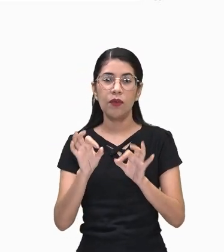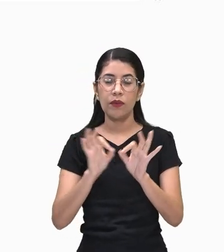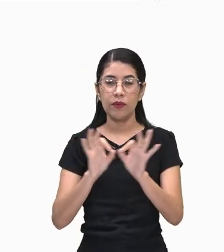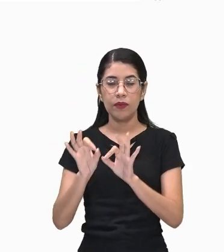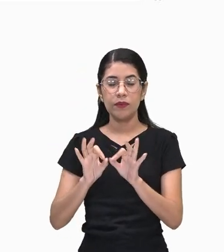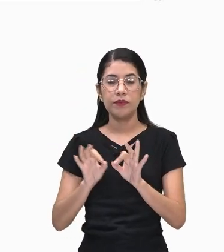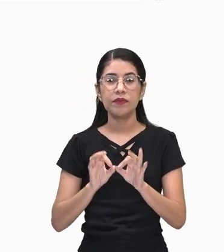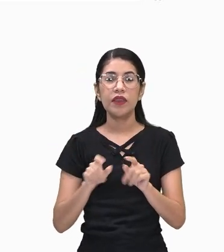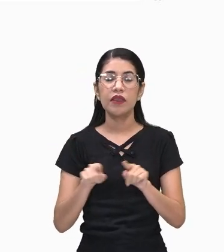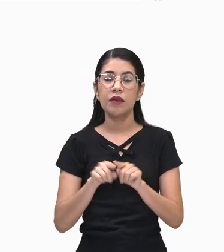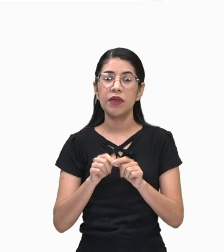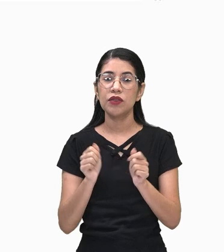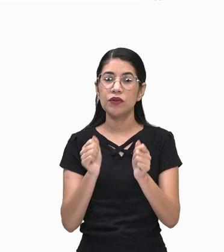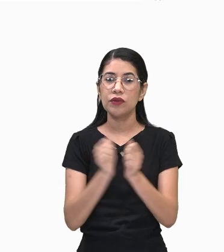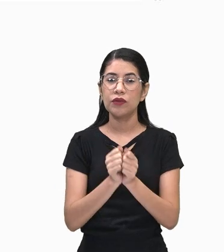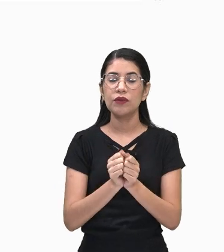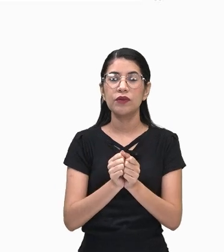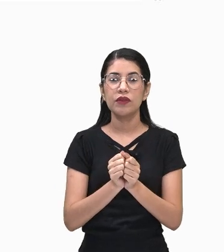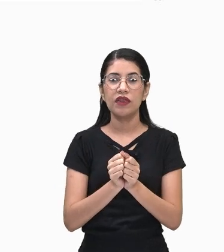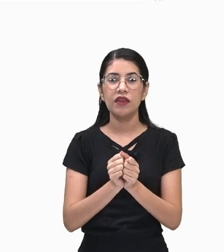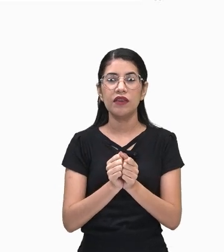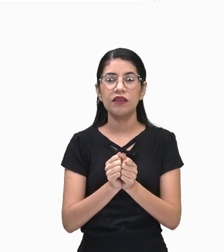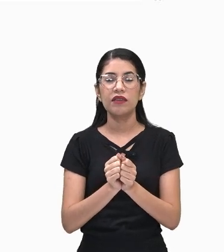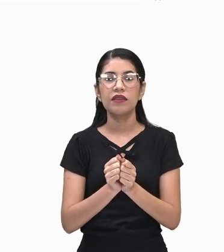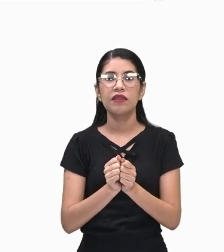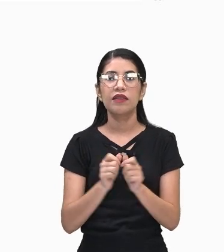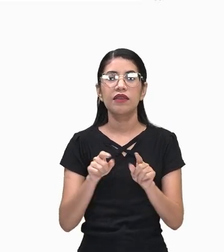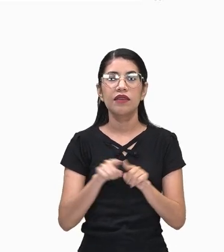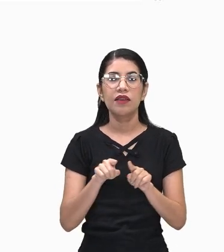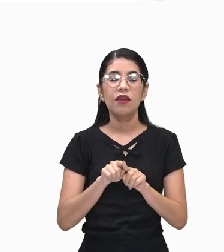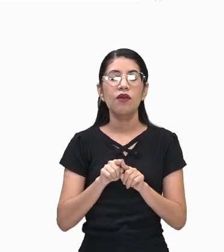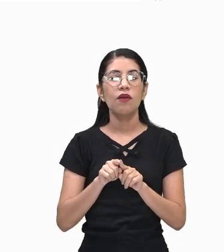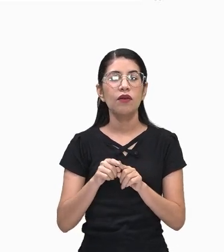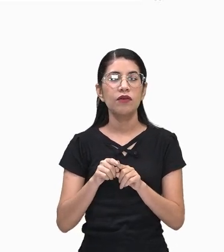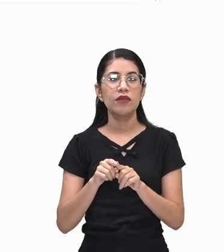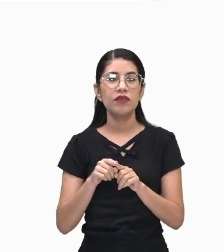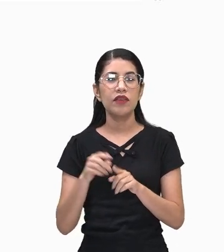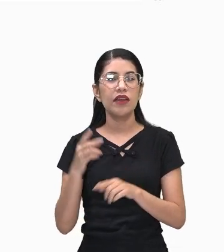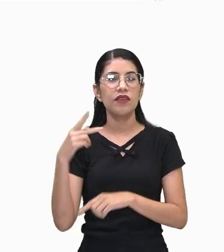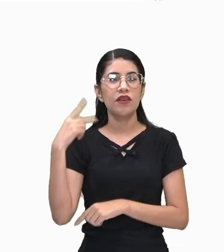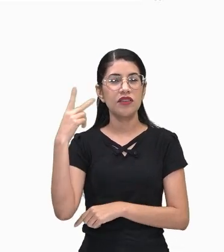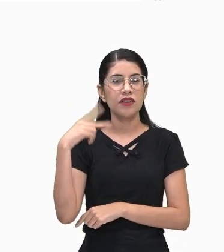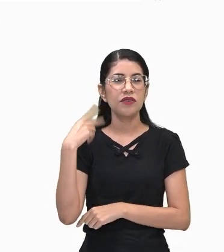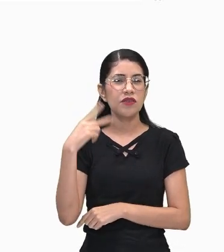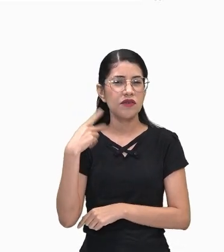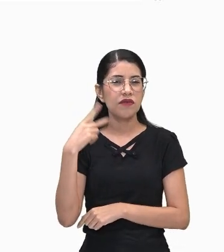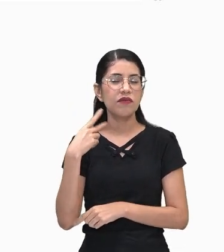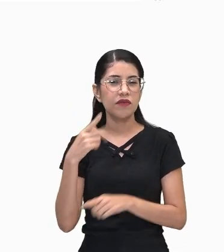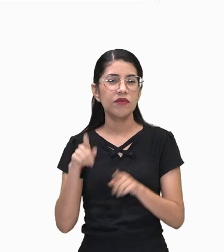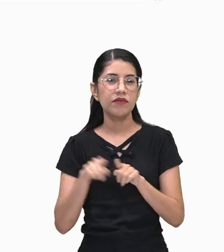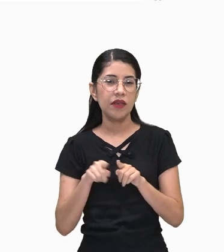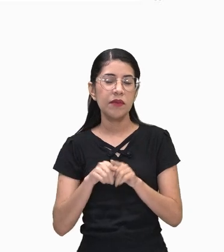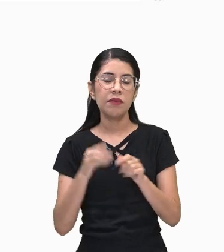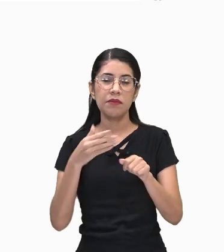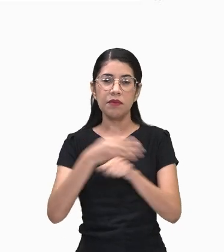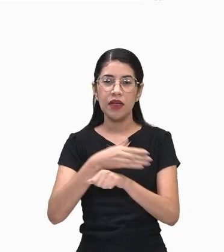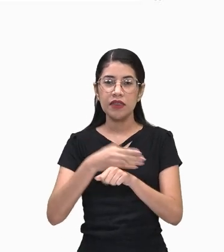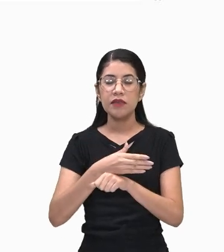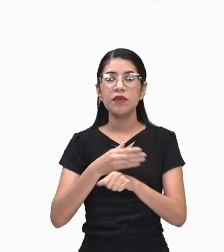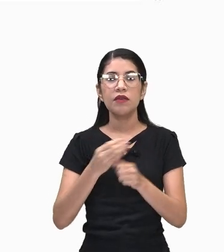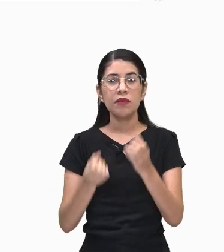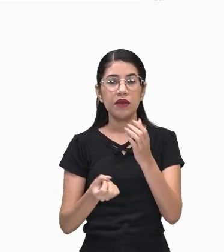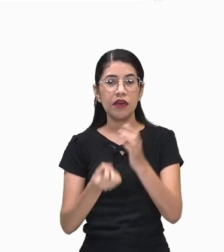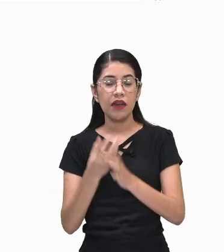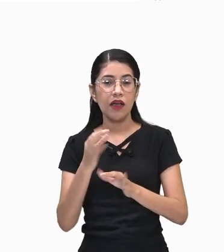participação da Câmara Municipal e também, né, um aspecto importante que na elaboração do